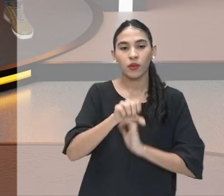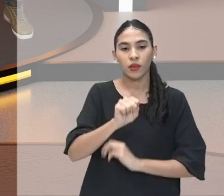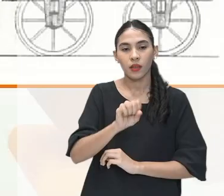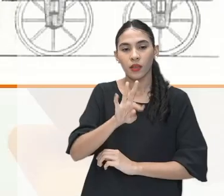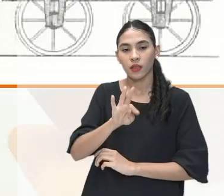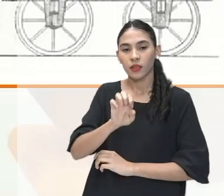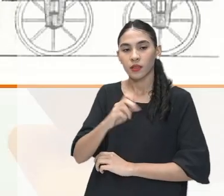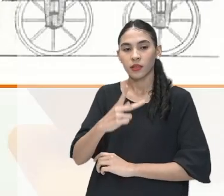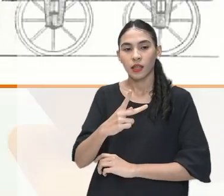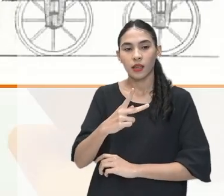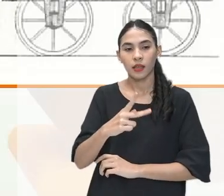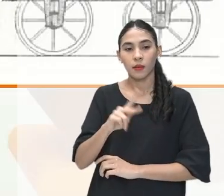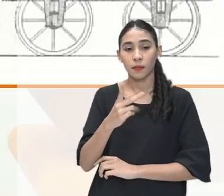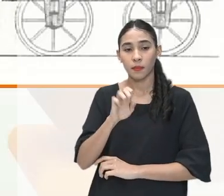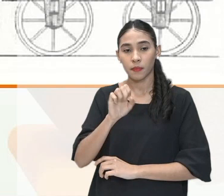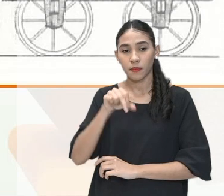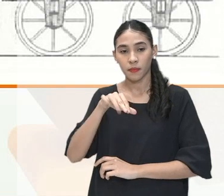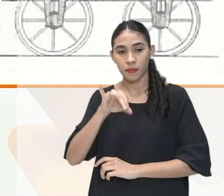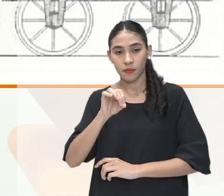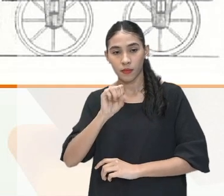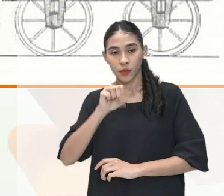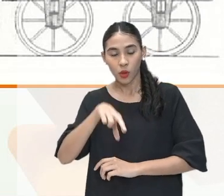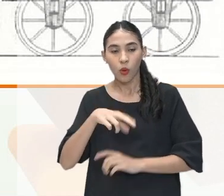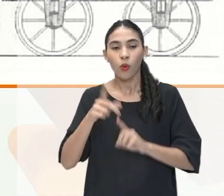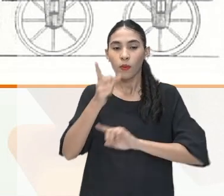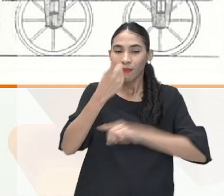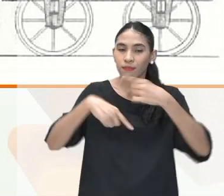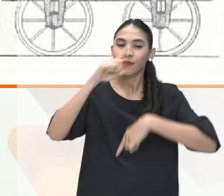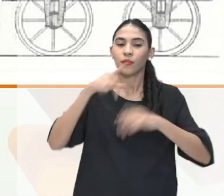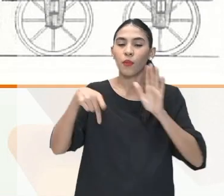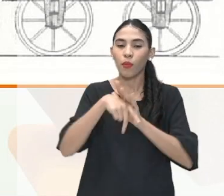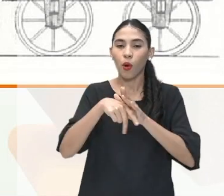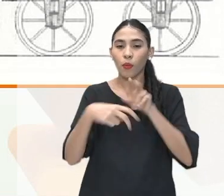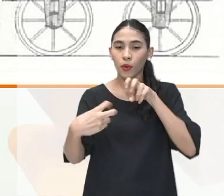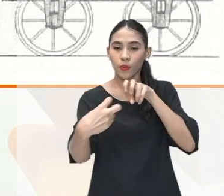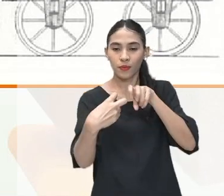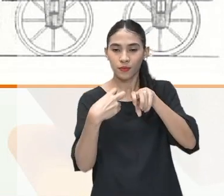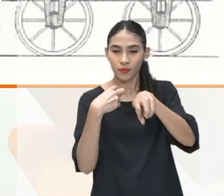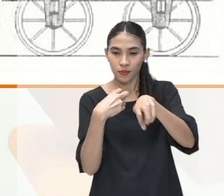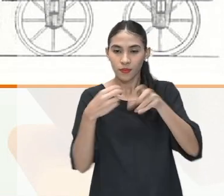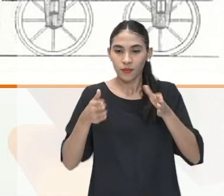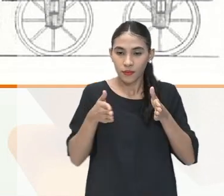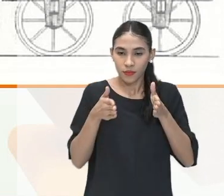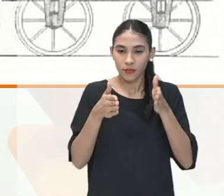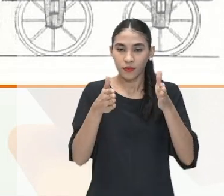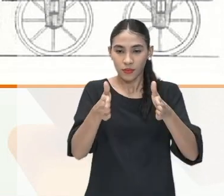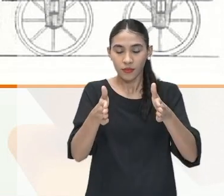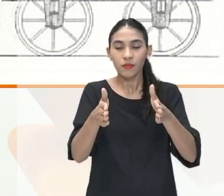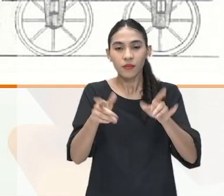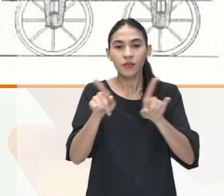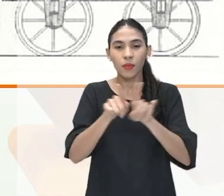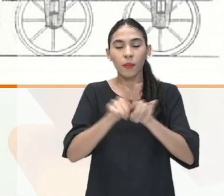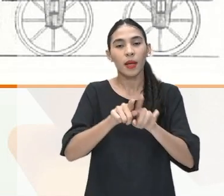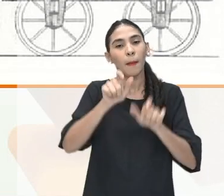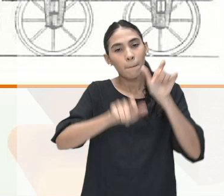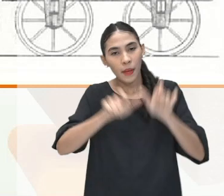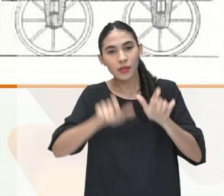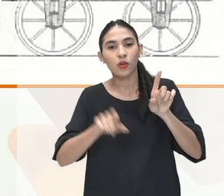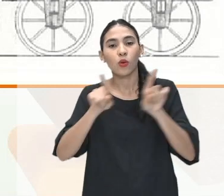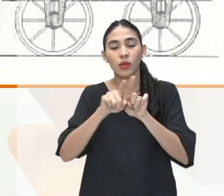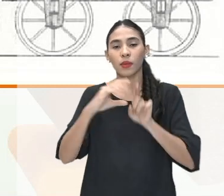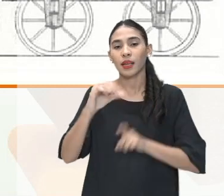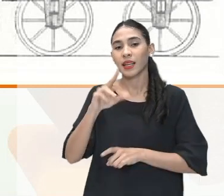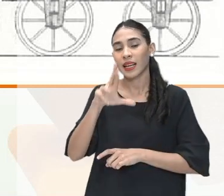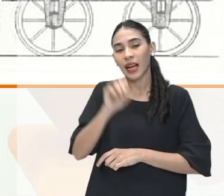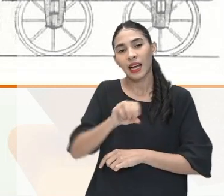outra máquina importante, revolucionou o transporte ferroviário, transportando cargas e passageiros não só pela Inglaterra,